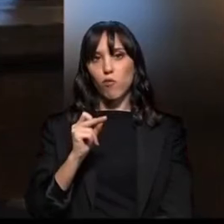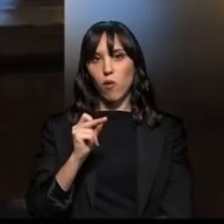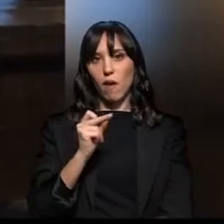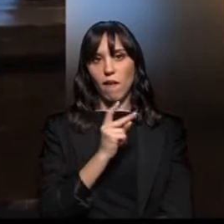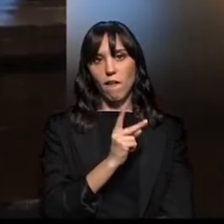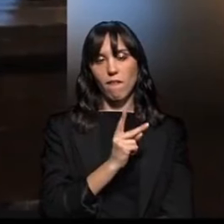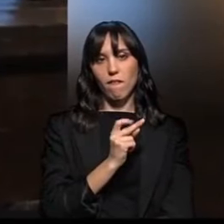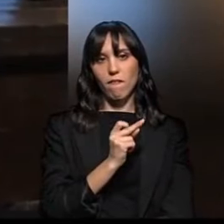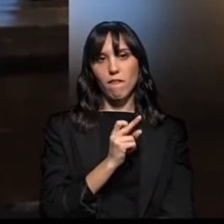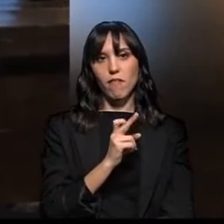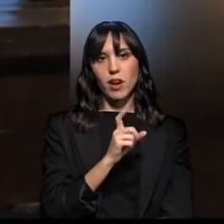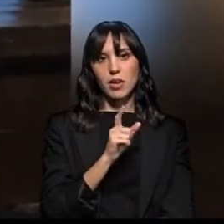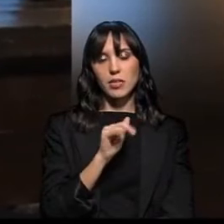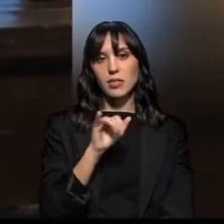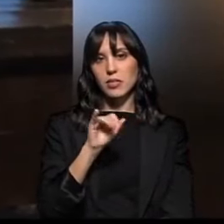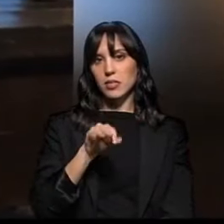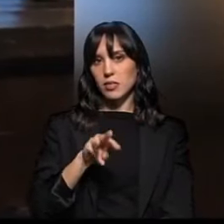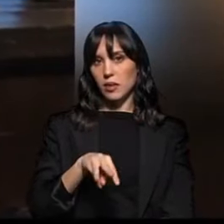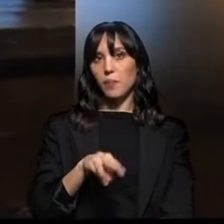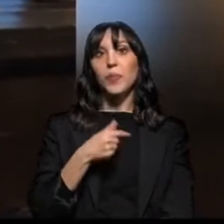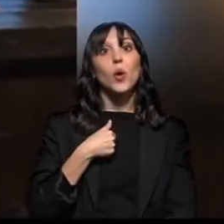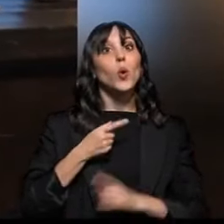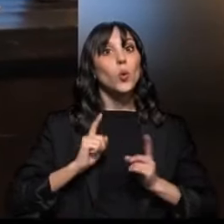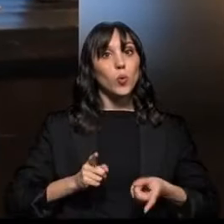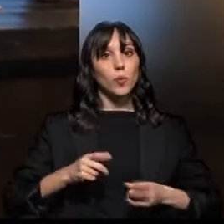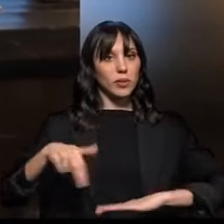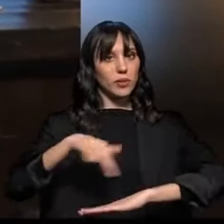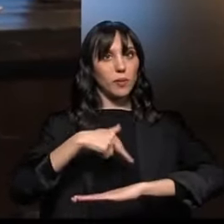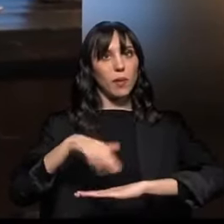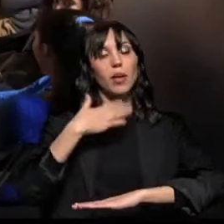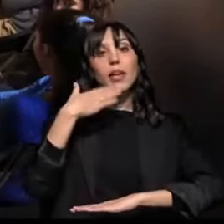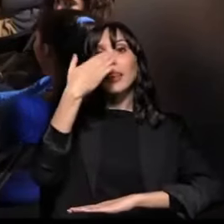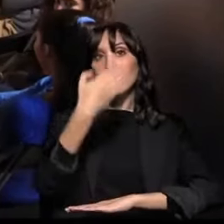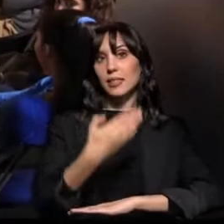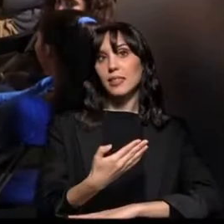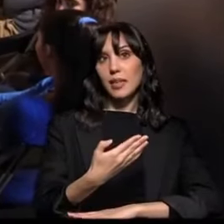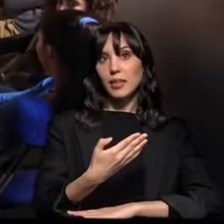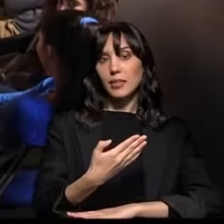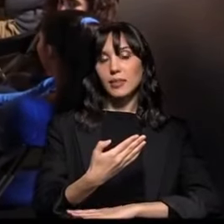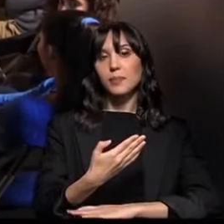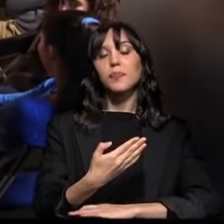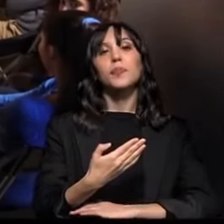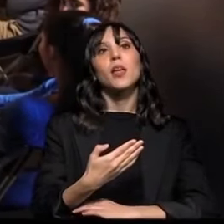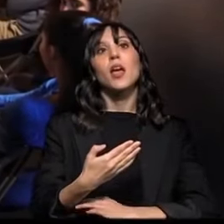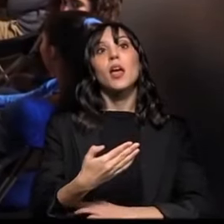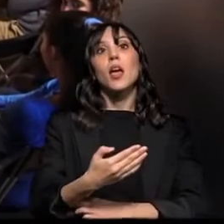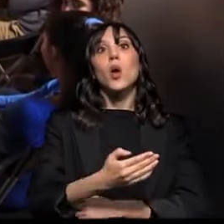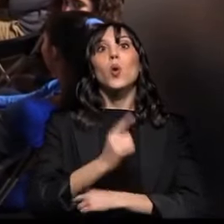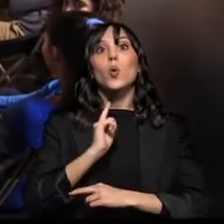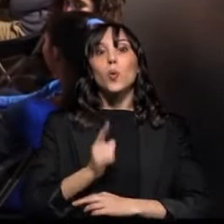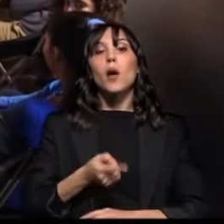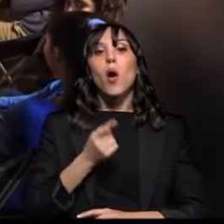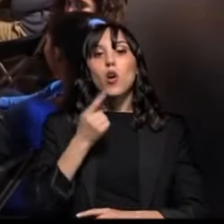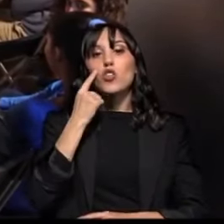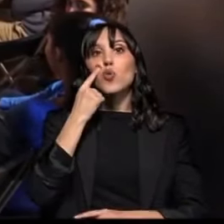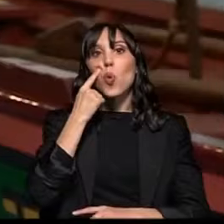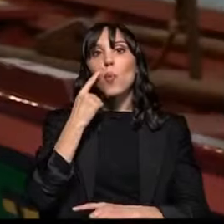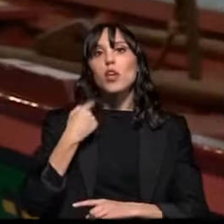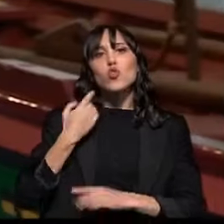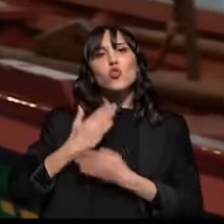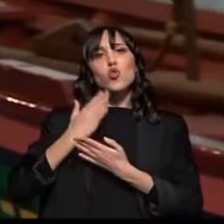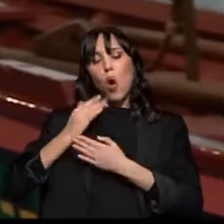Varzim. Comecei no palco com 7 anos, não ando a falar, a encher agulhas. Figurante.